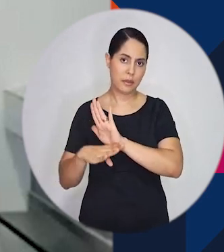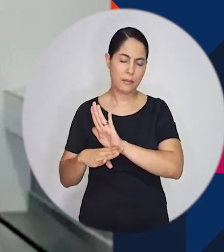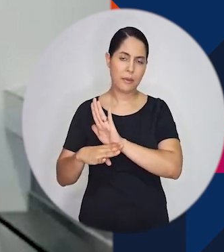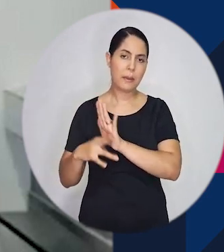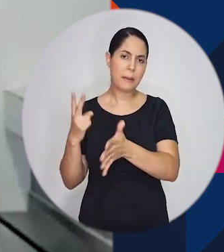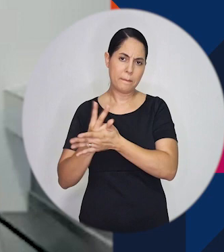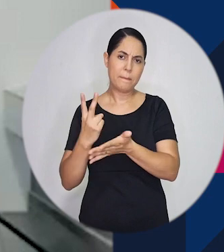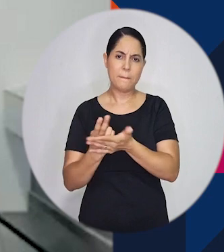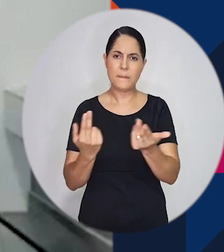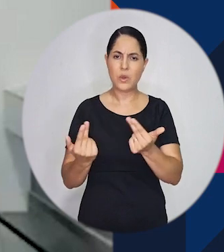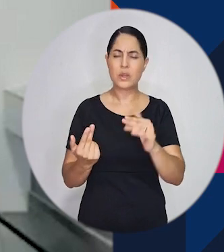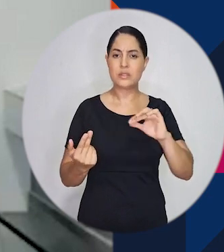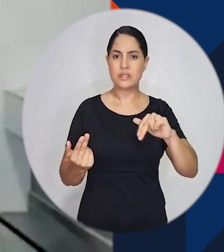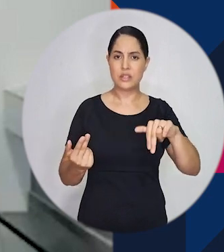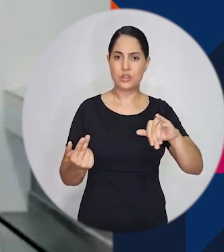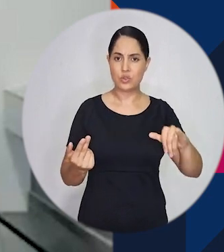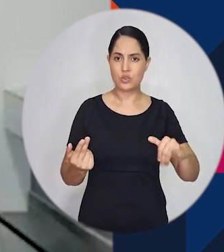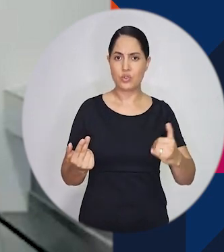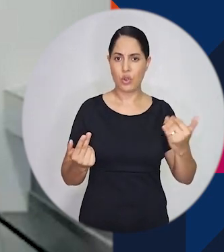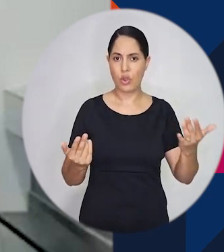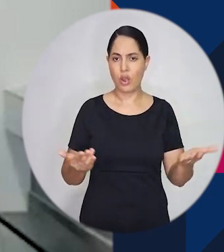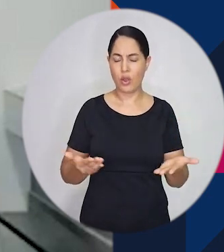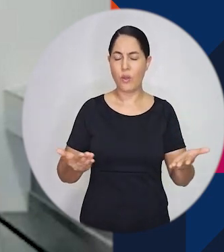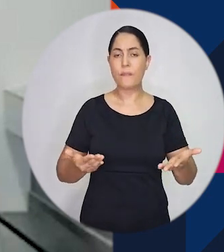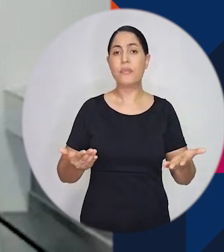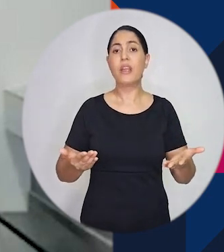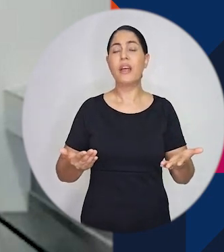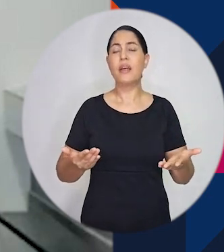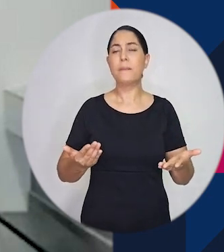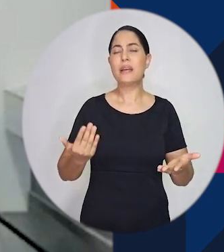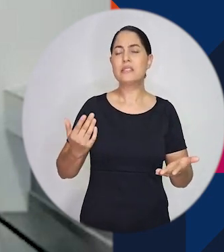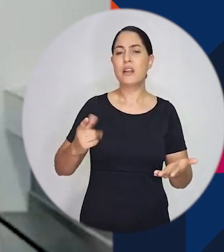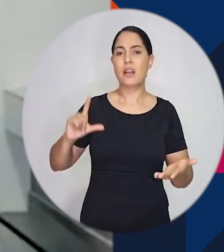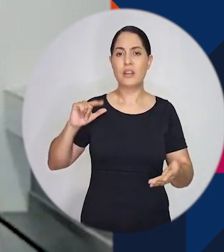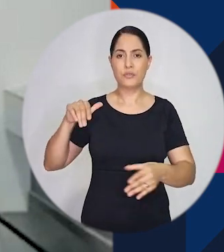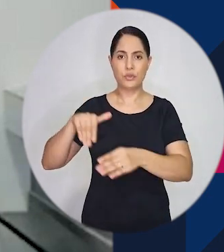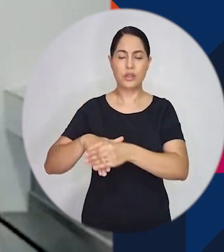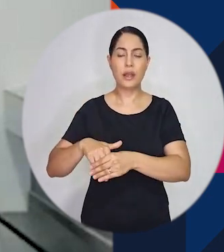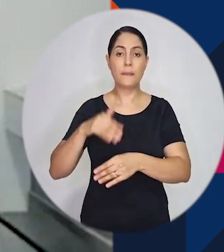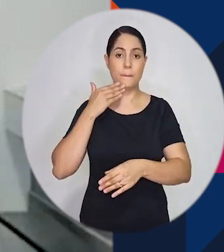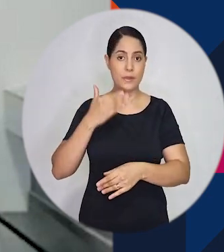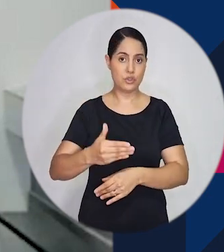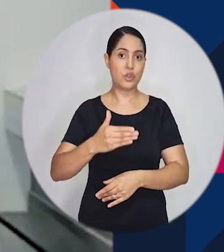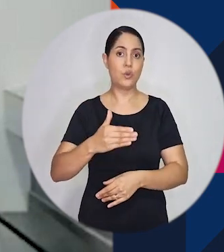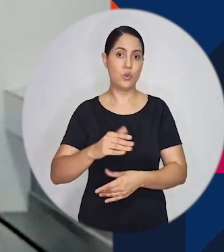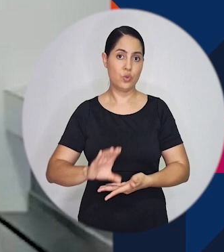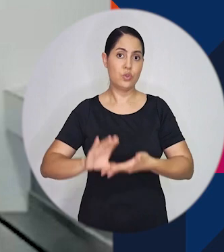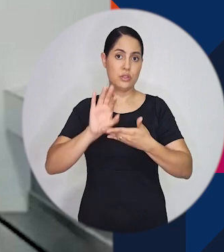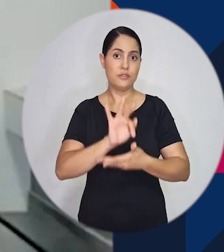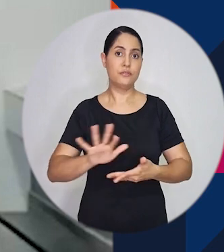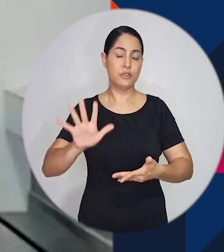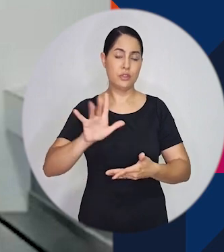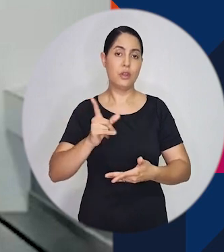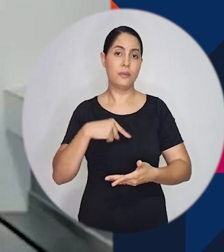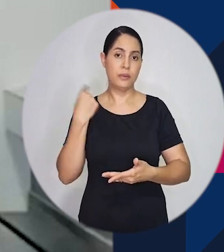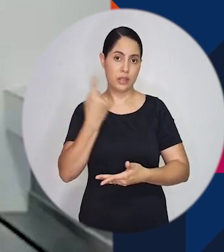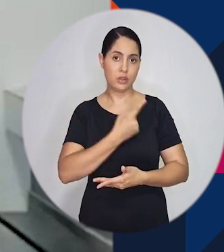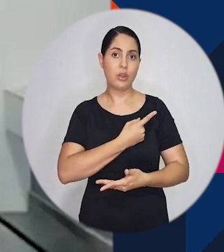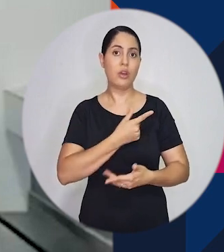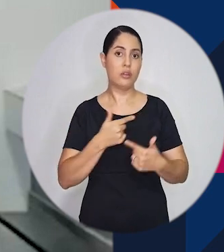essa resolução, antes deles votarem, eles oficiaram a Ordem dos Advogados do Brasil, o Conselho Federal, para que